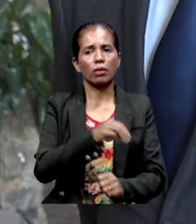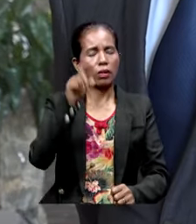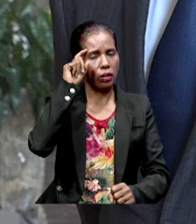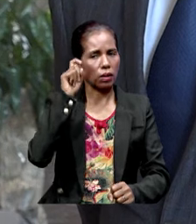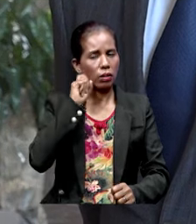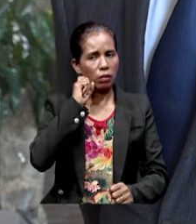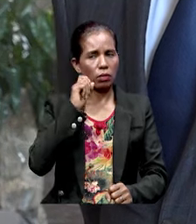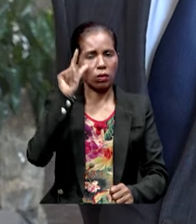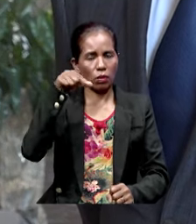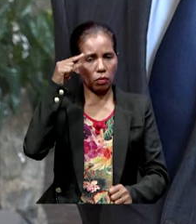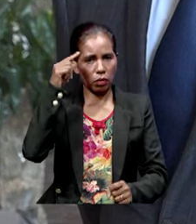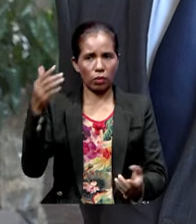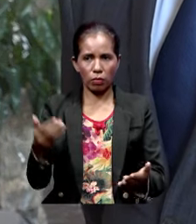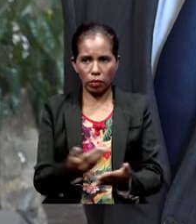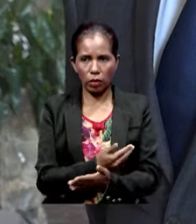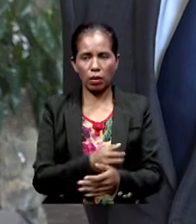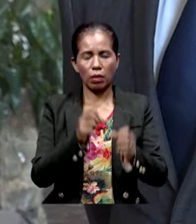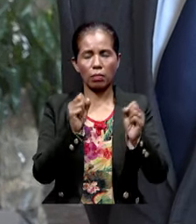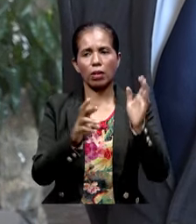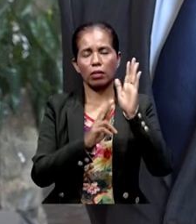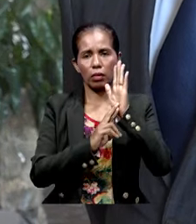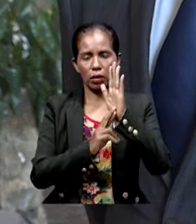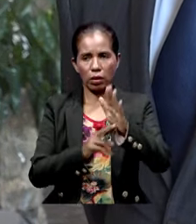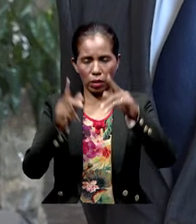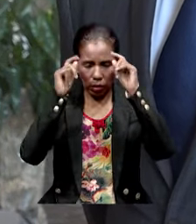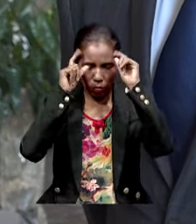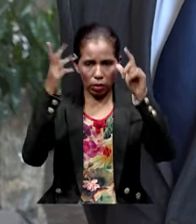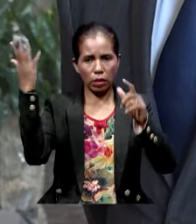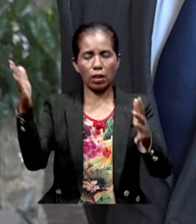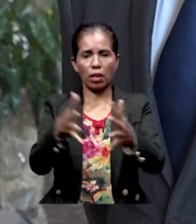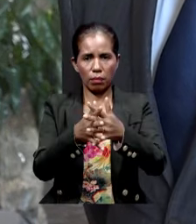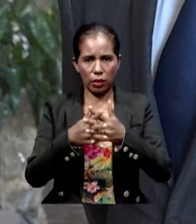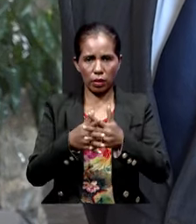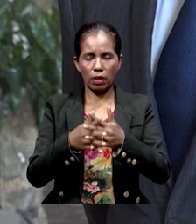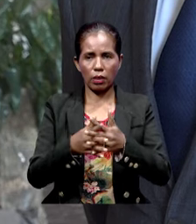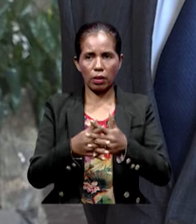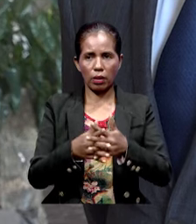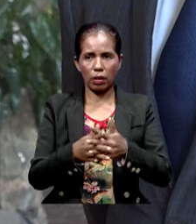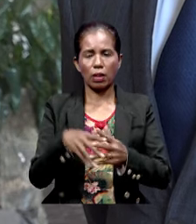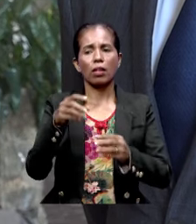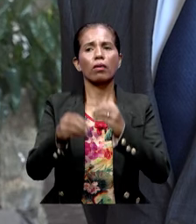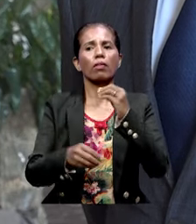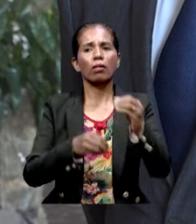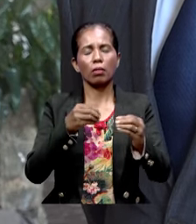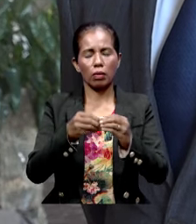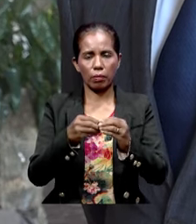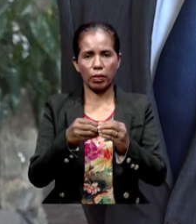o governo FO, para ver ele representa Timor e Estados Unidos, significa que